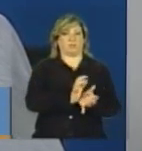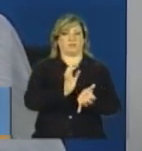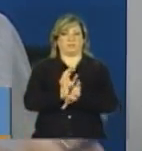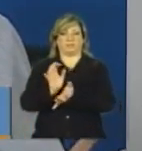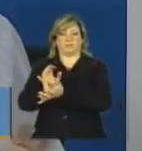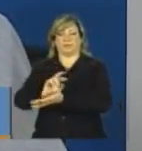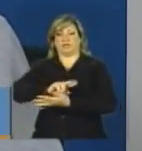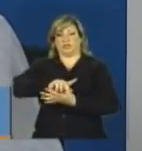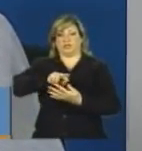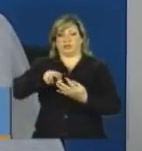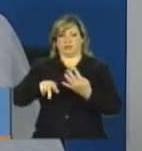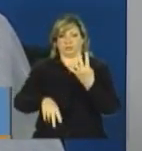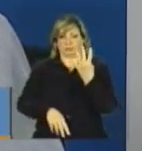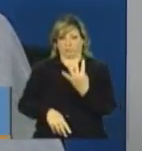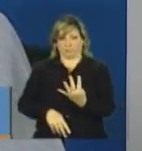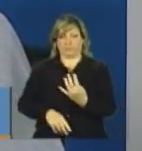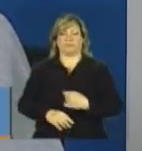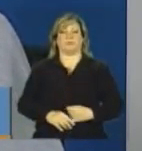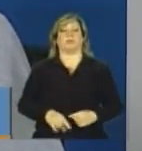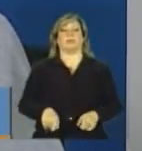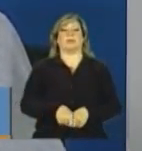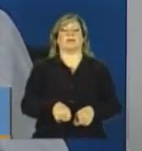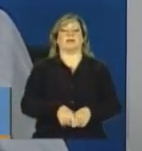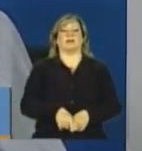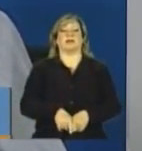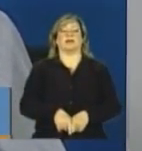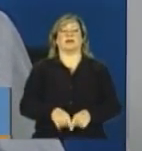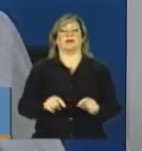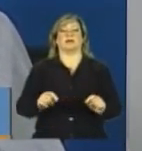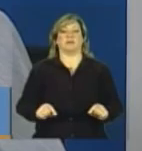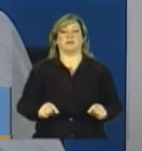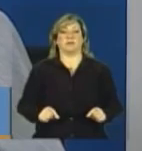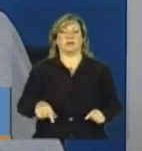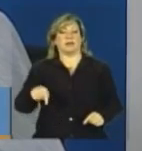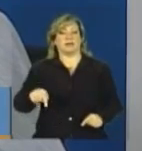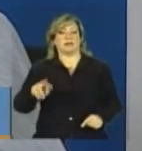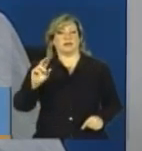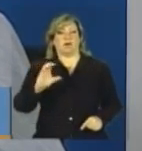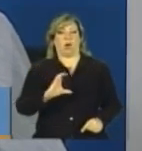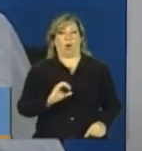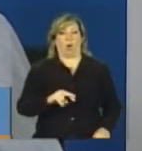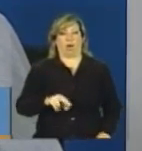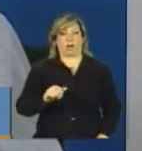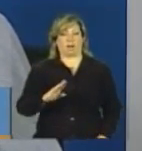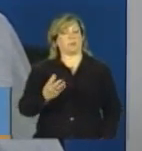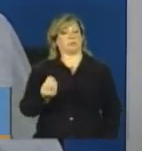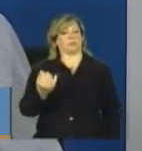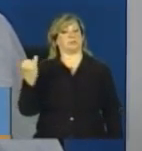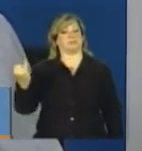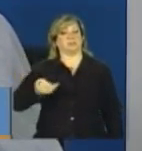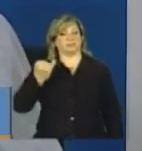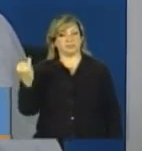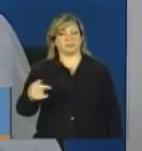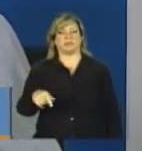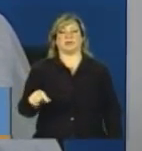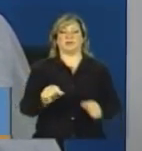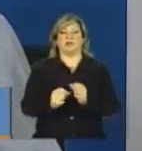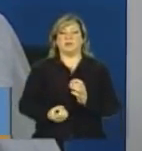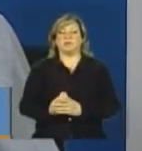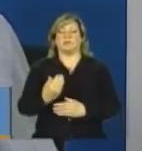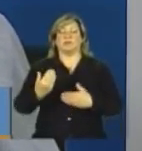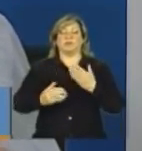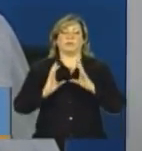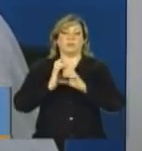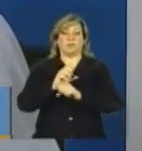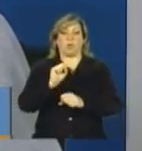né? E aí reforçando também um pouco o que o Dino falou, eh, o papel da CONAB, né, foi muito importante nessa constução ao longo desses